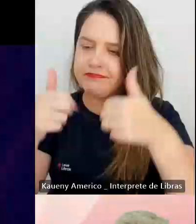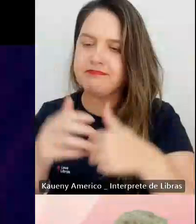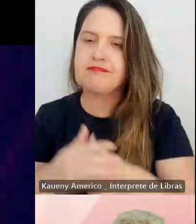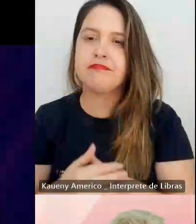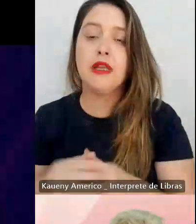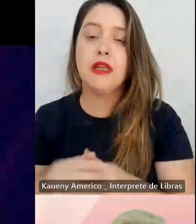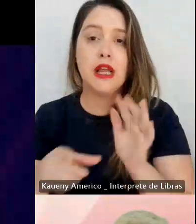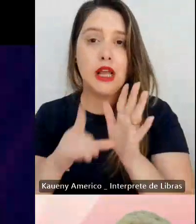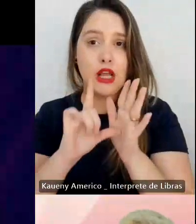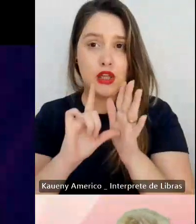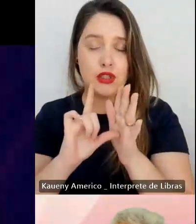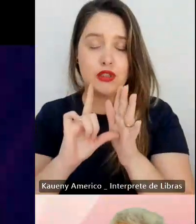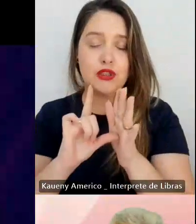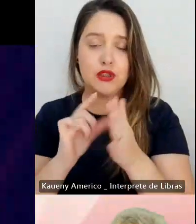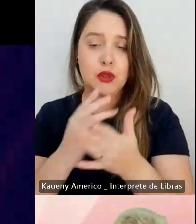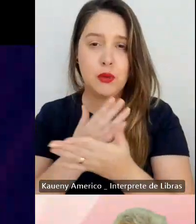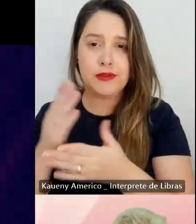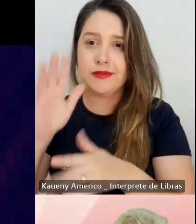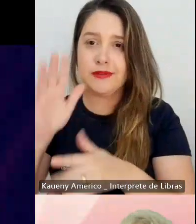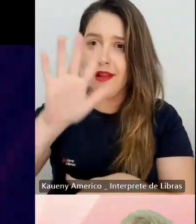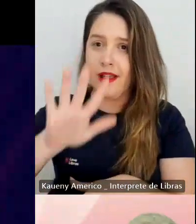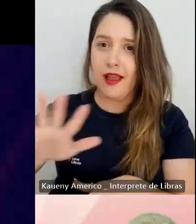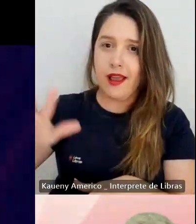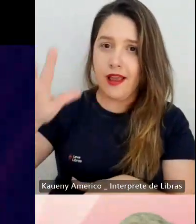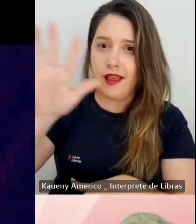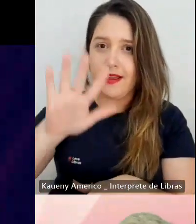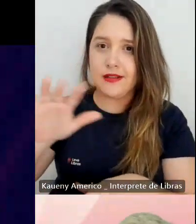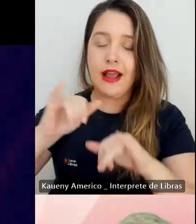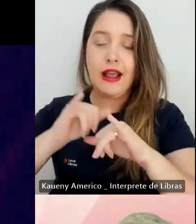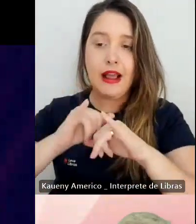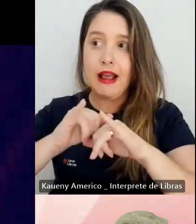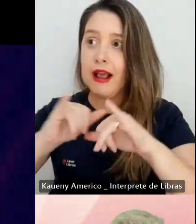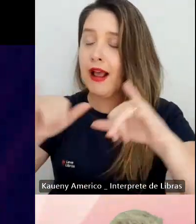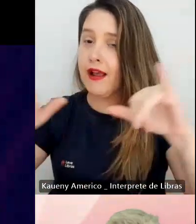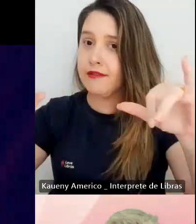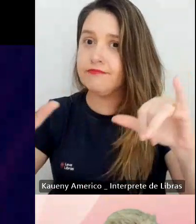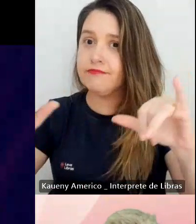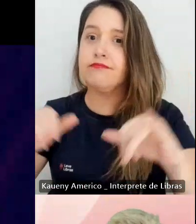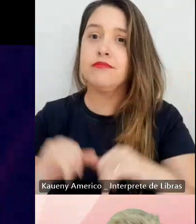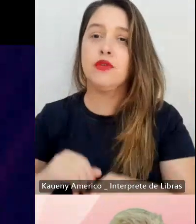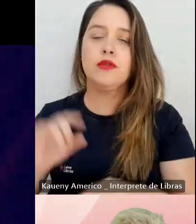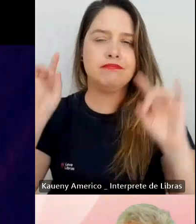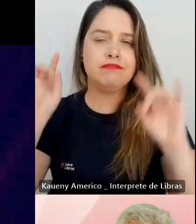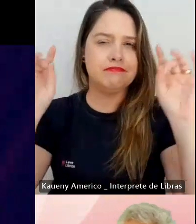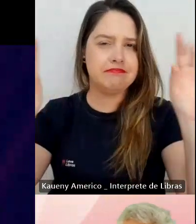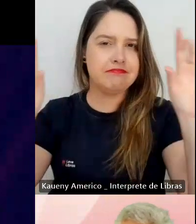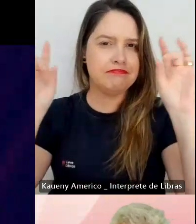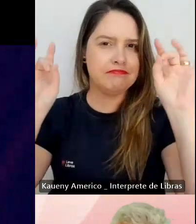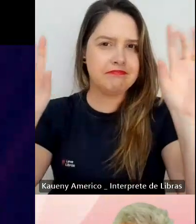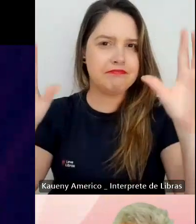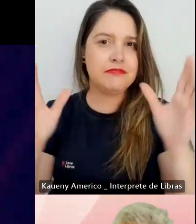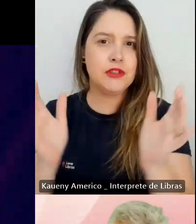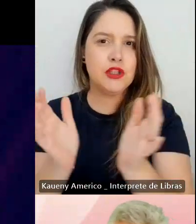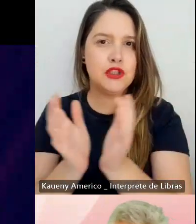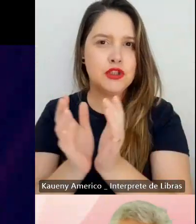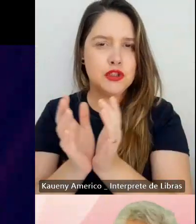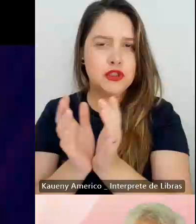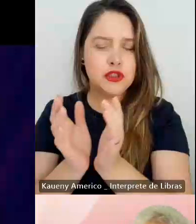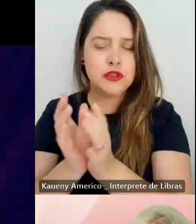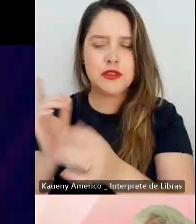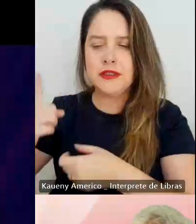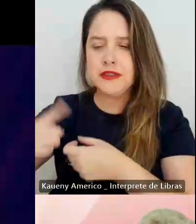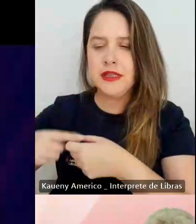essa imagem que mostra inúmeras campanhas, uma delas especial, do time da minha cidade, que eu sou de Piracicaba,